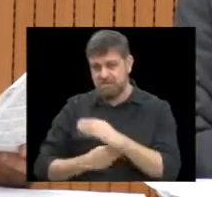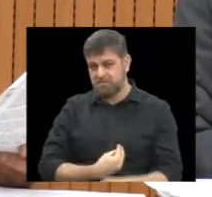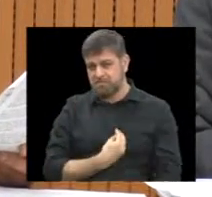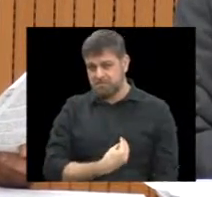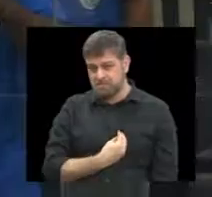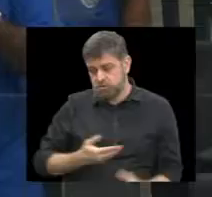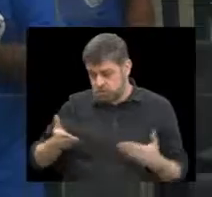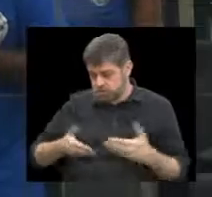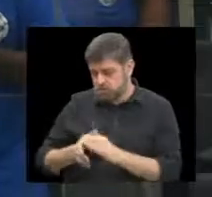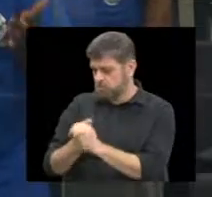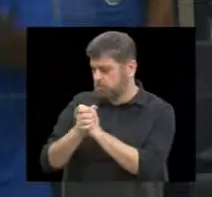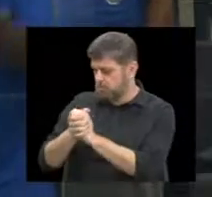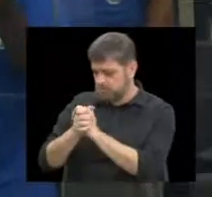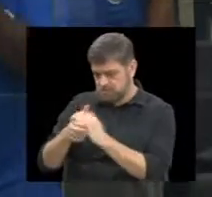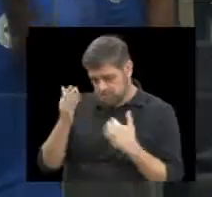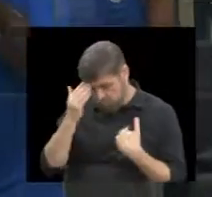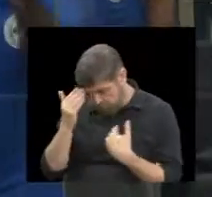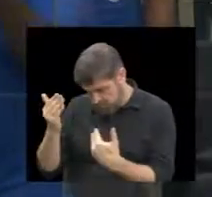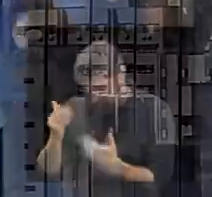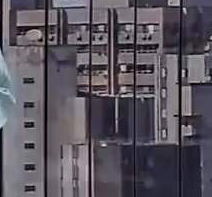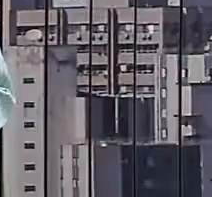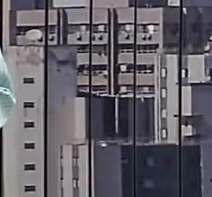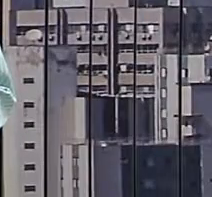na Câmara. Parabéns, obrigado.